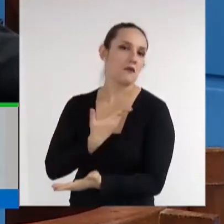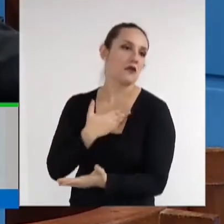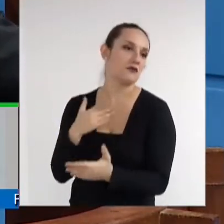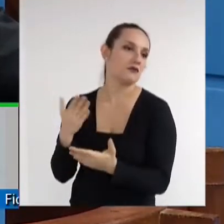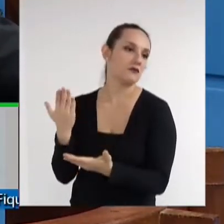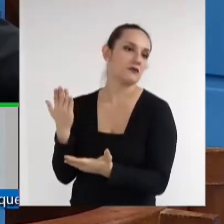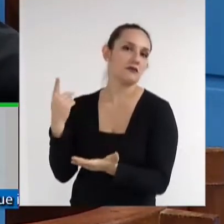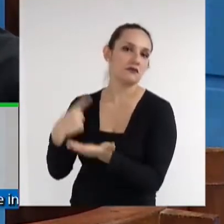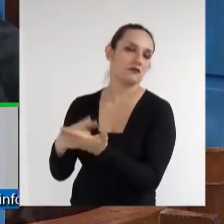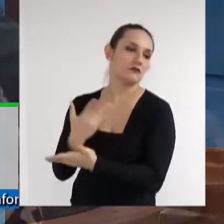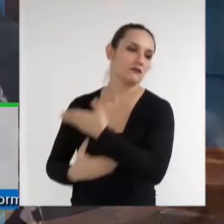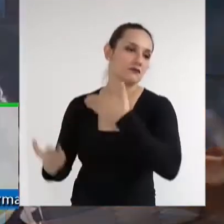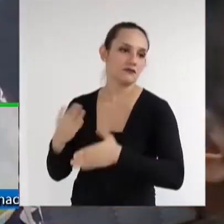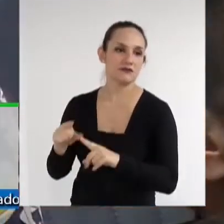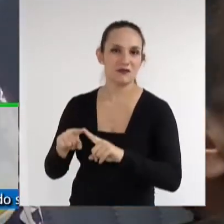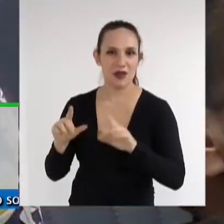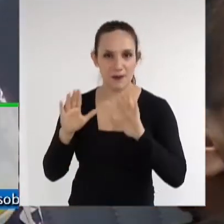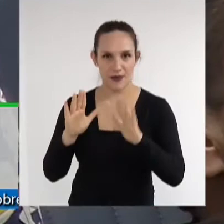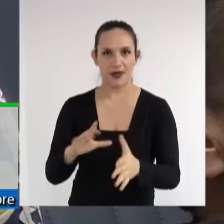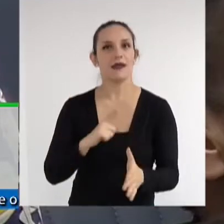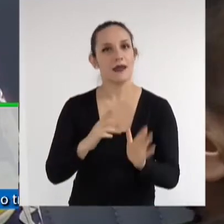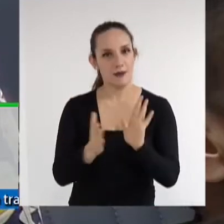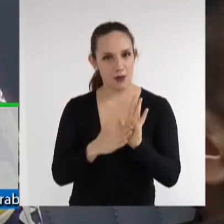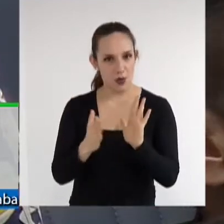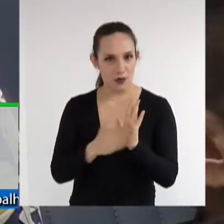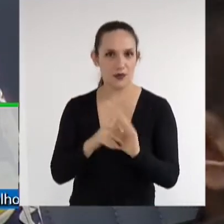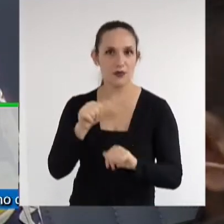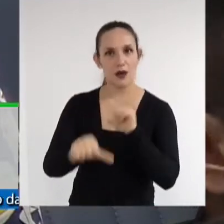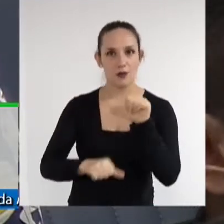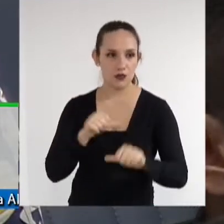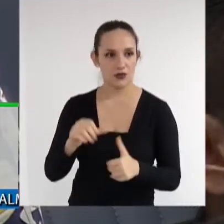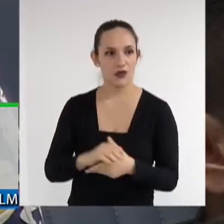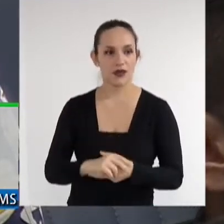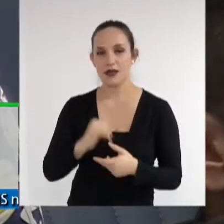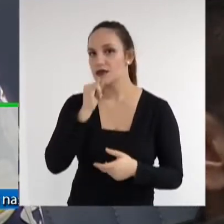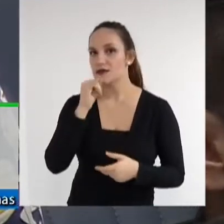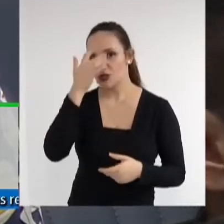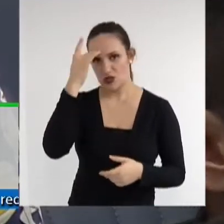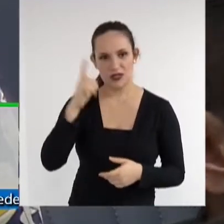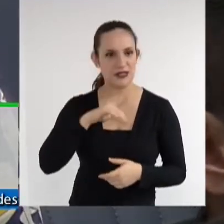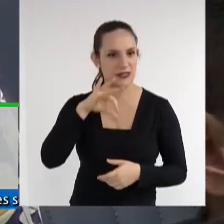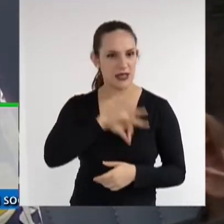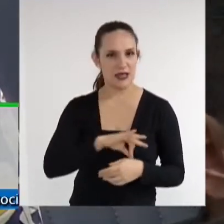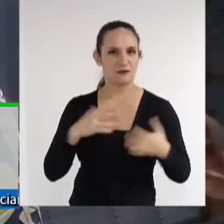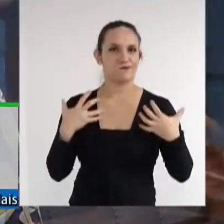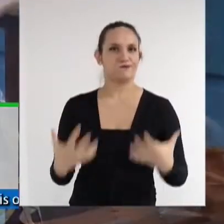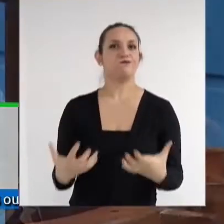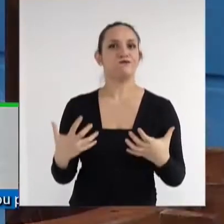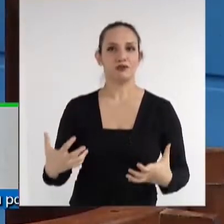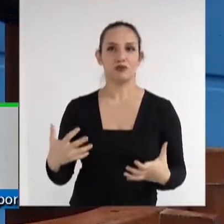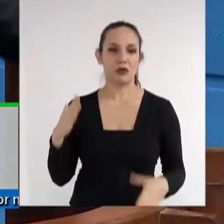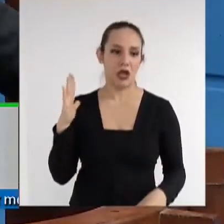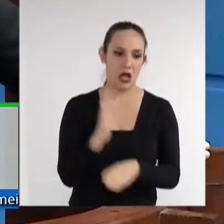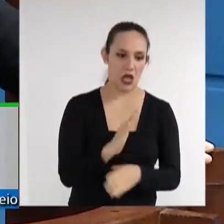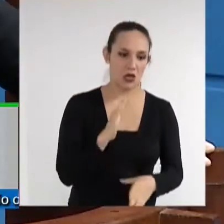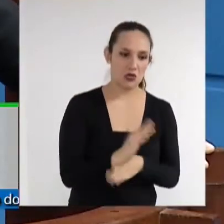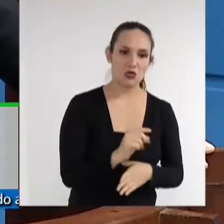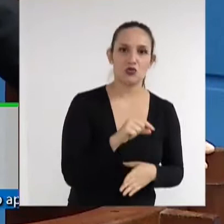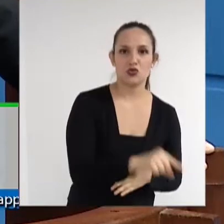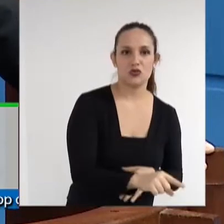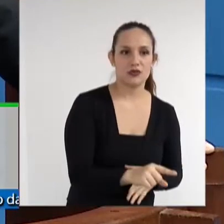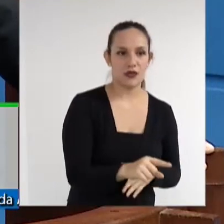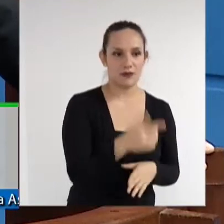nenhuma proposta para mexer um pouquinho nos privilégios de quem ganha muito, para poder